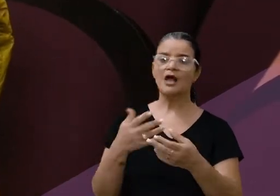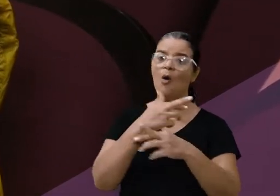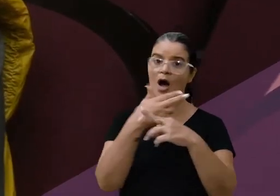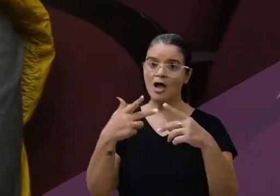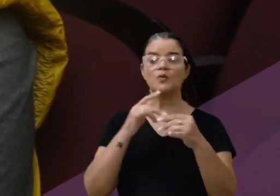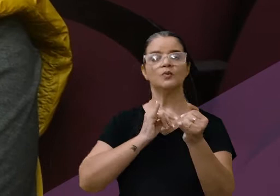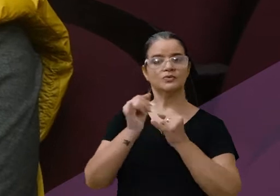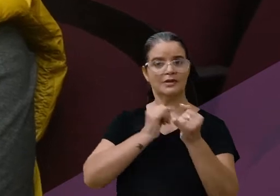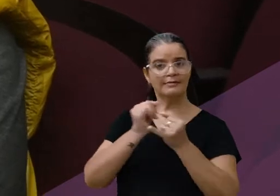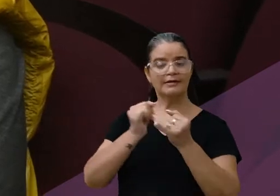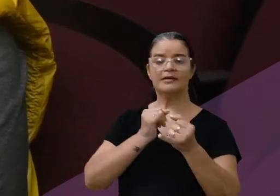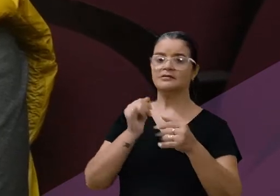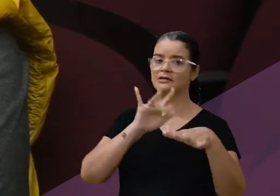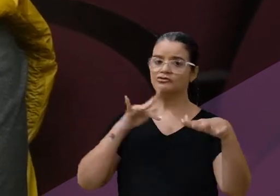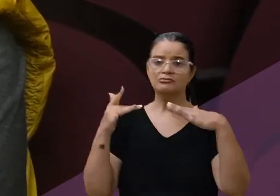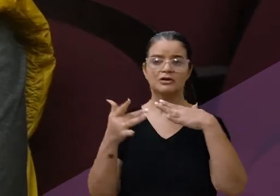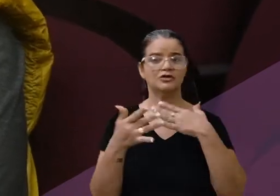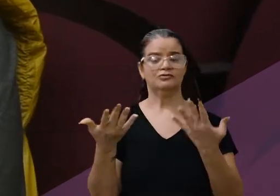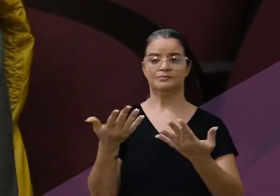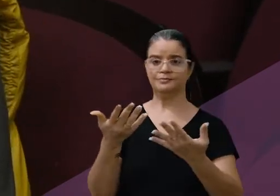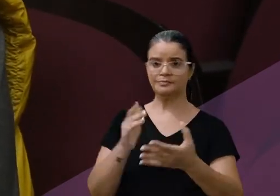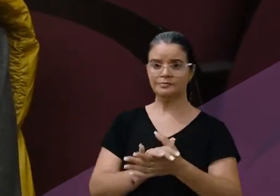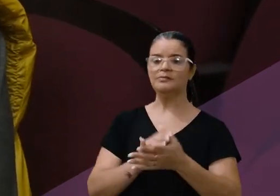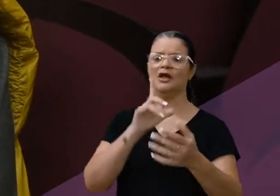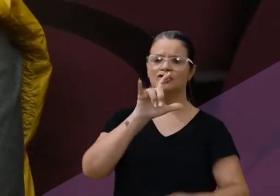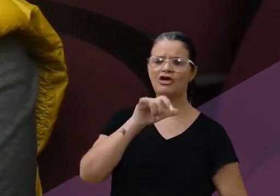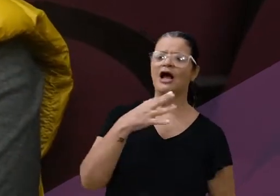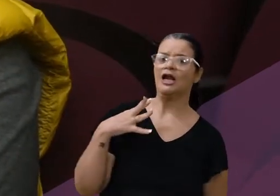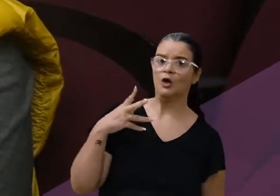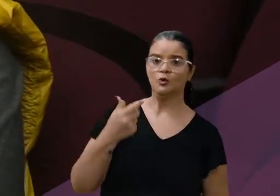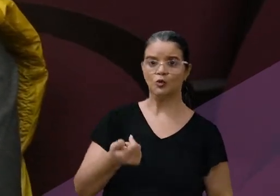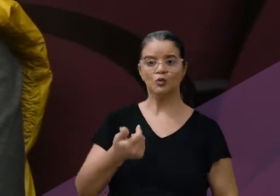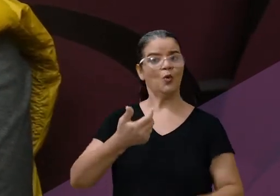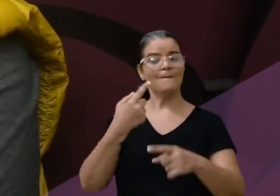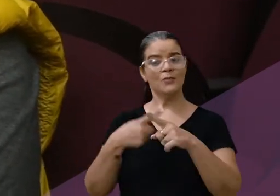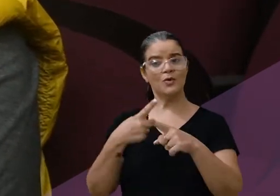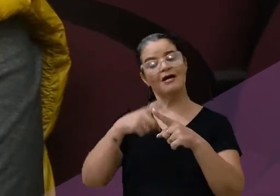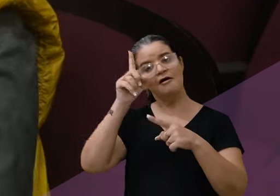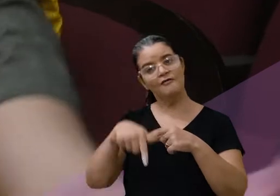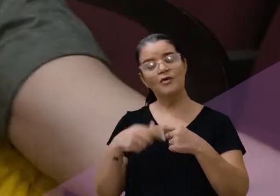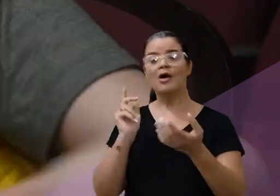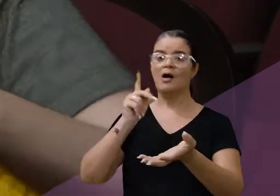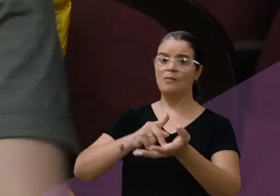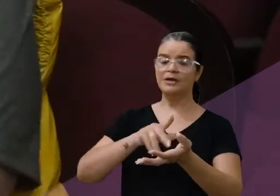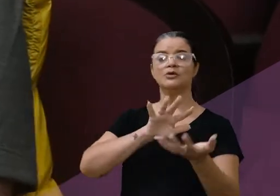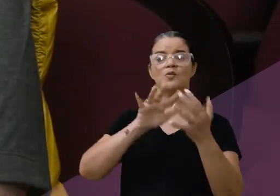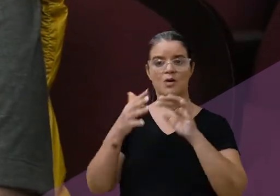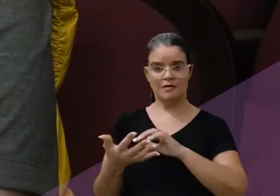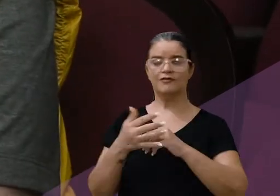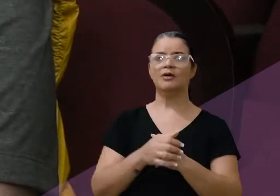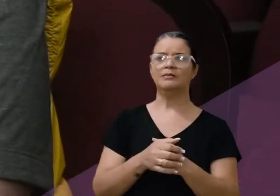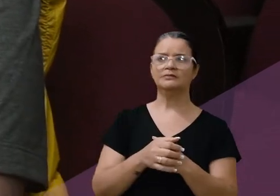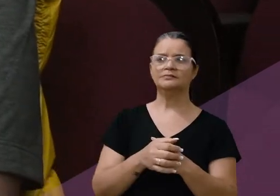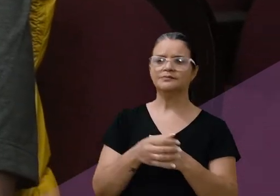aí, de repente, você é escutado, sabe? A gente vai num canto, a Recife, vai num canto, as pessoas encontram a gente, ah, o Omar, sei o quê.